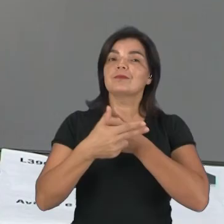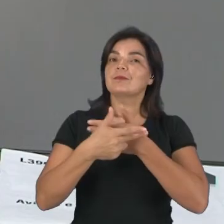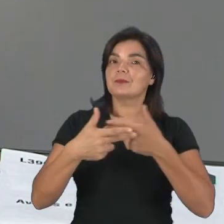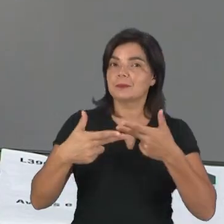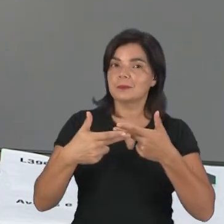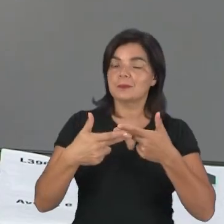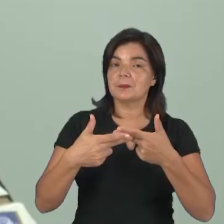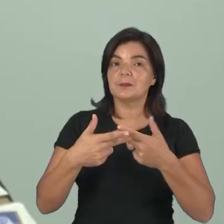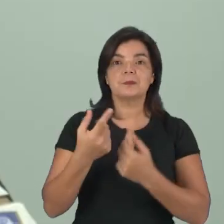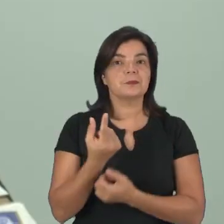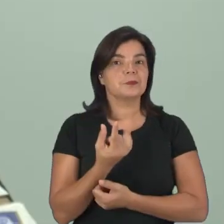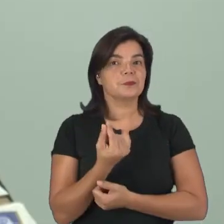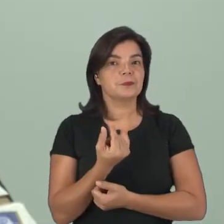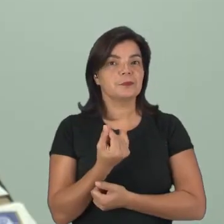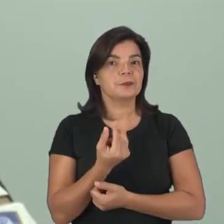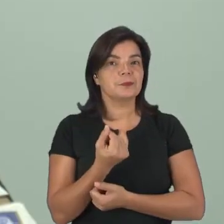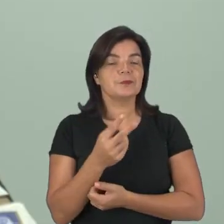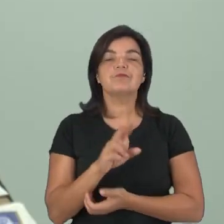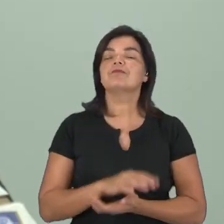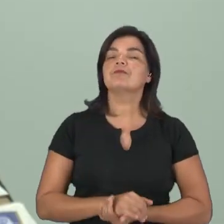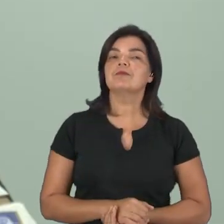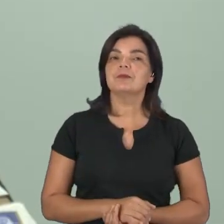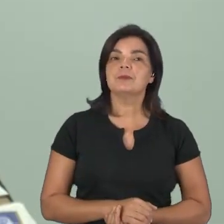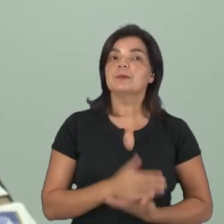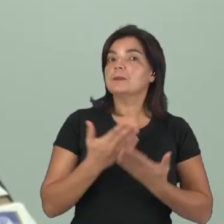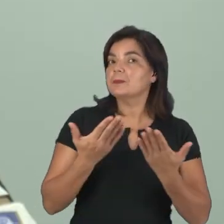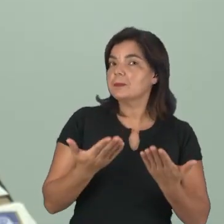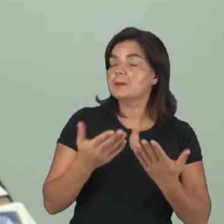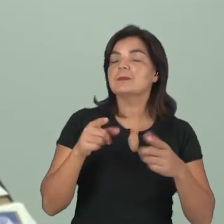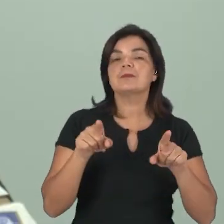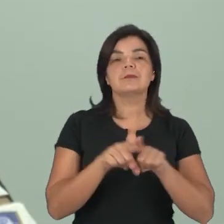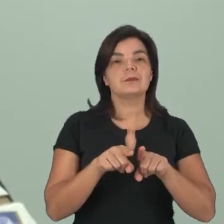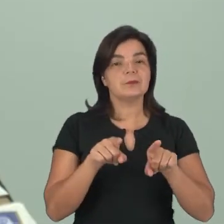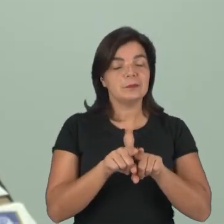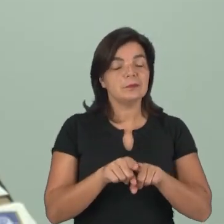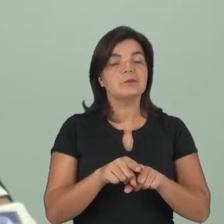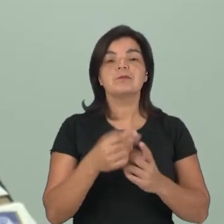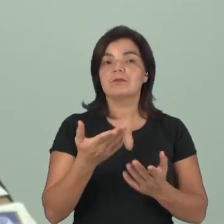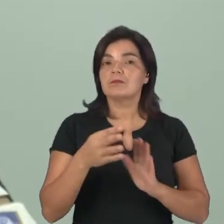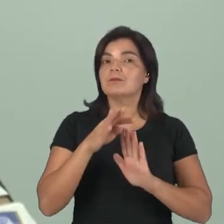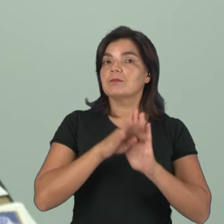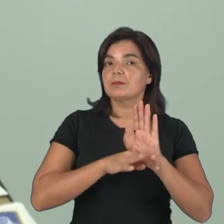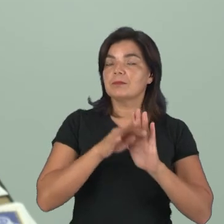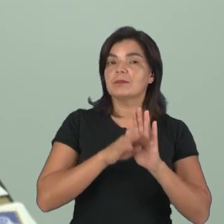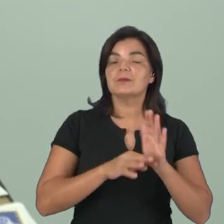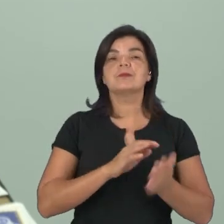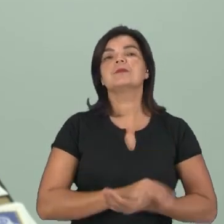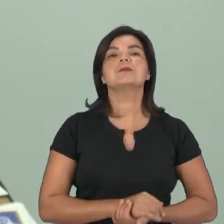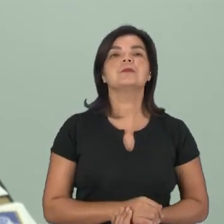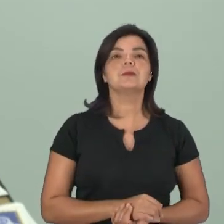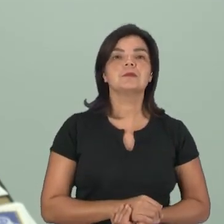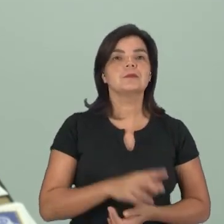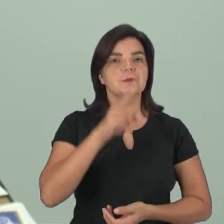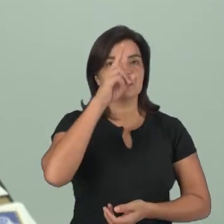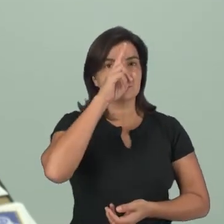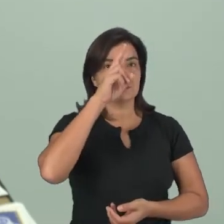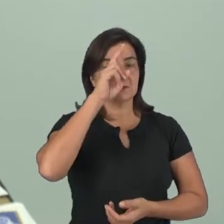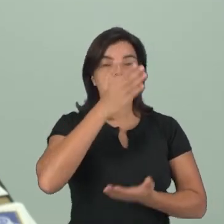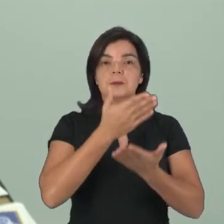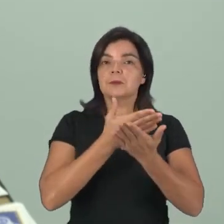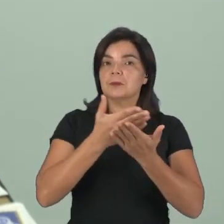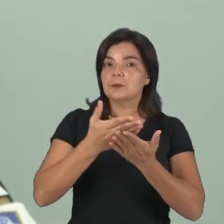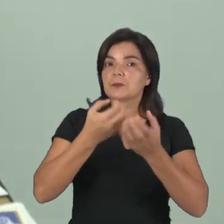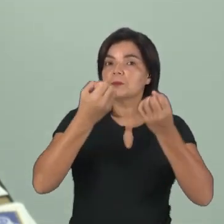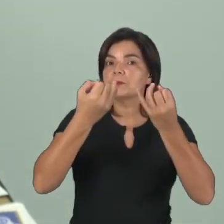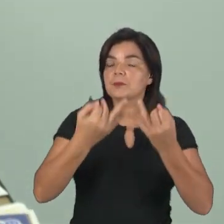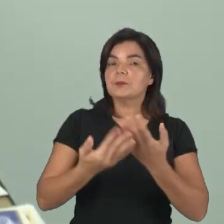produto e aos preços então aqui também nós temos um tipo de texto lembro que no início